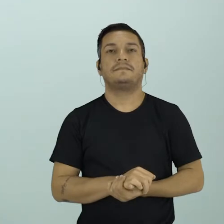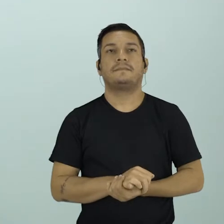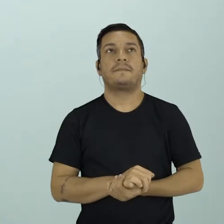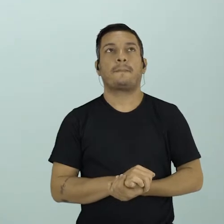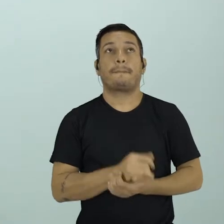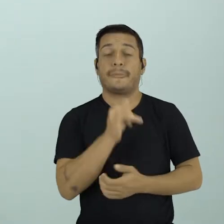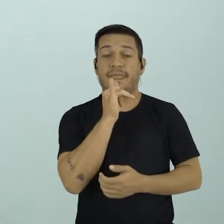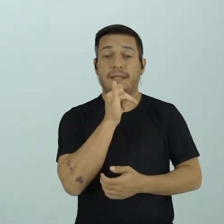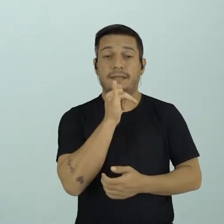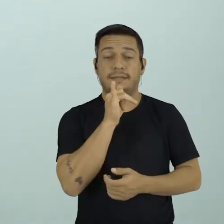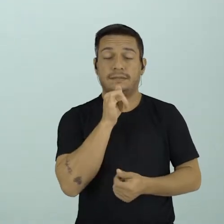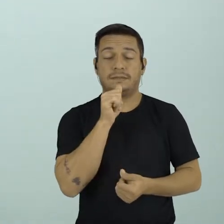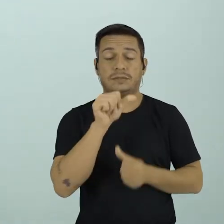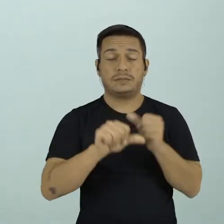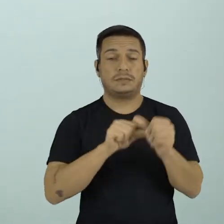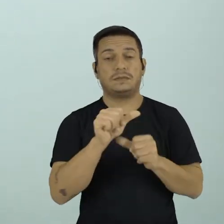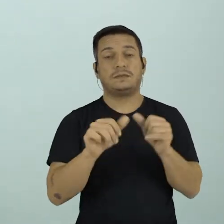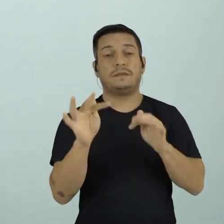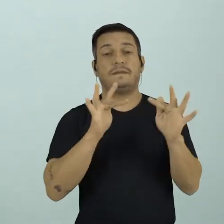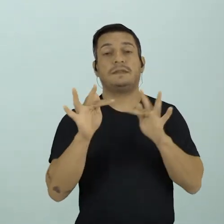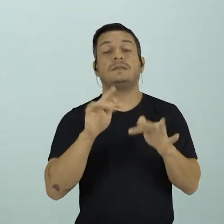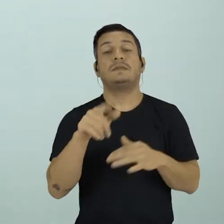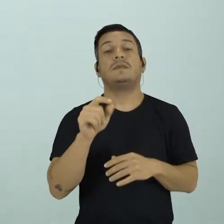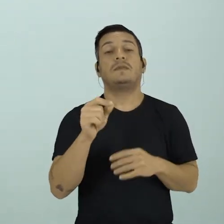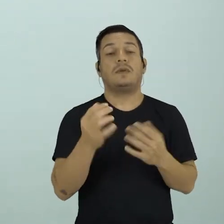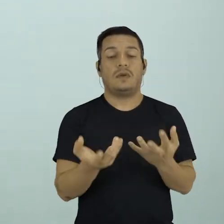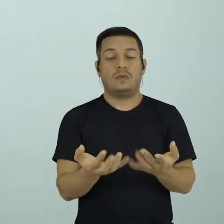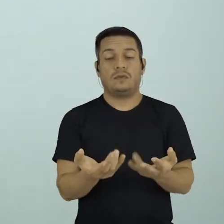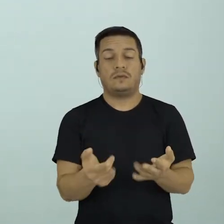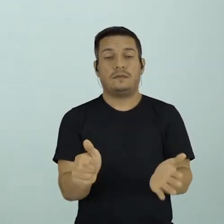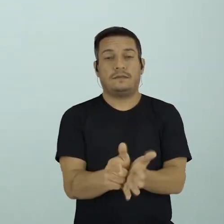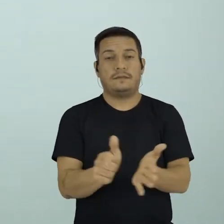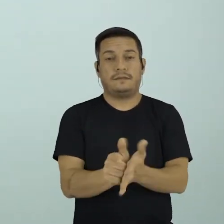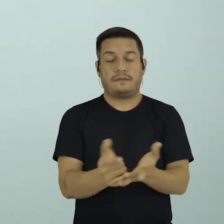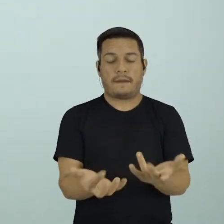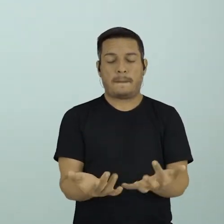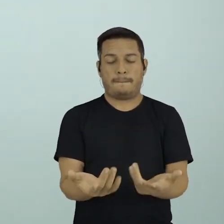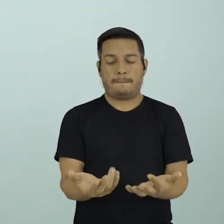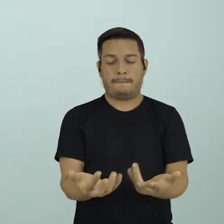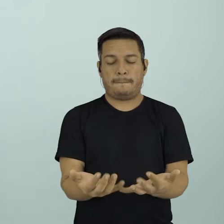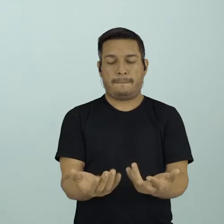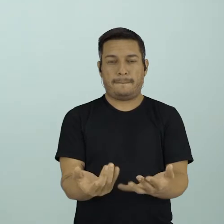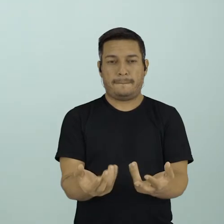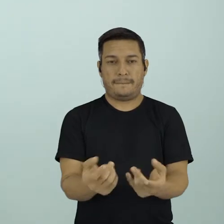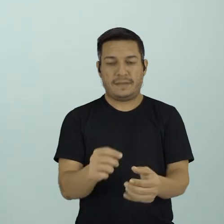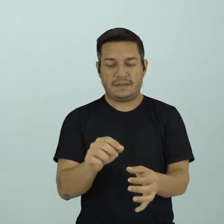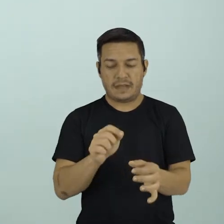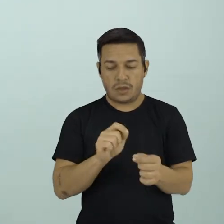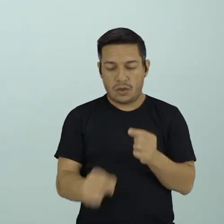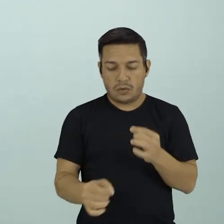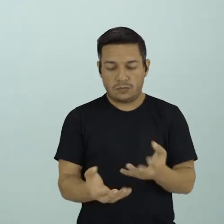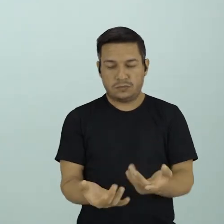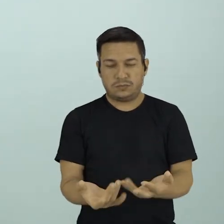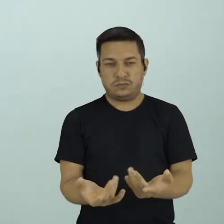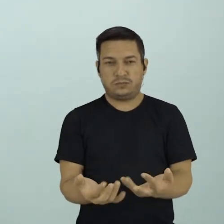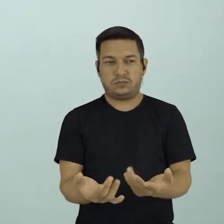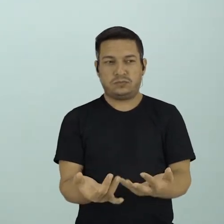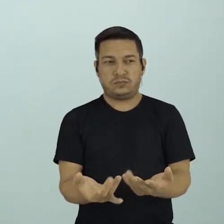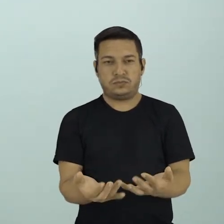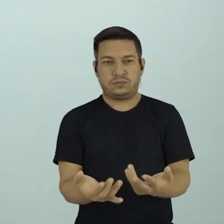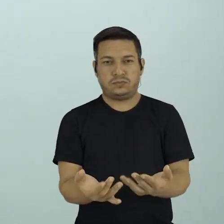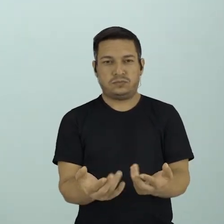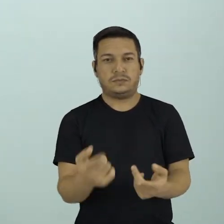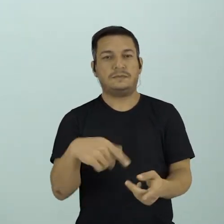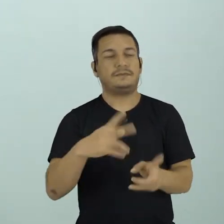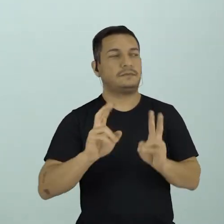Um exemplo de transformação física é a queima do papel. Quando você pega um papel e você queima ele, você